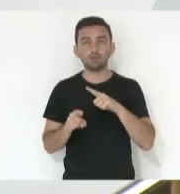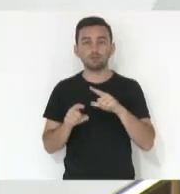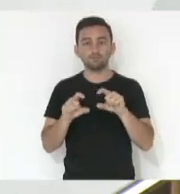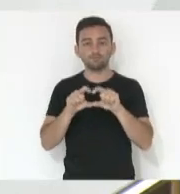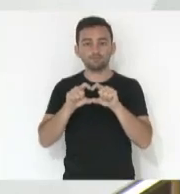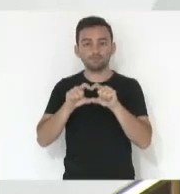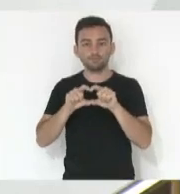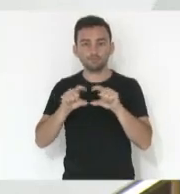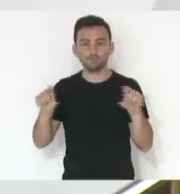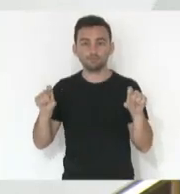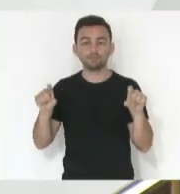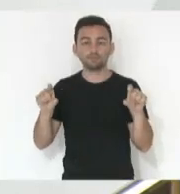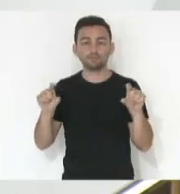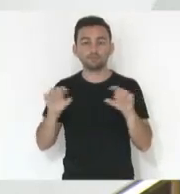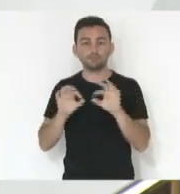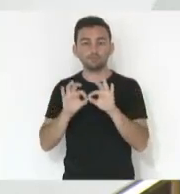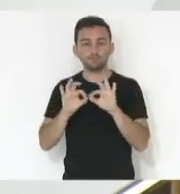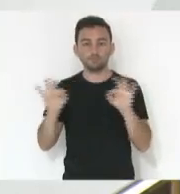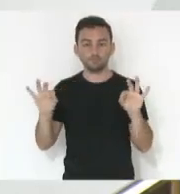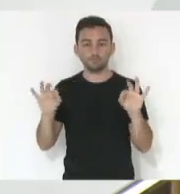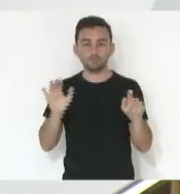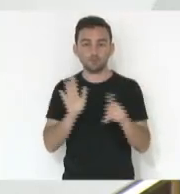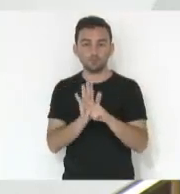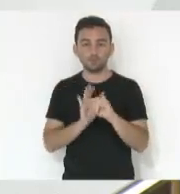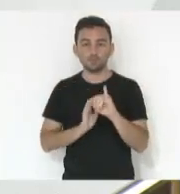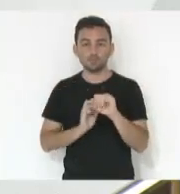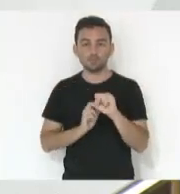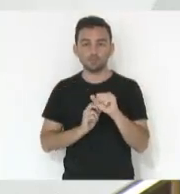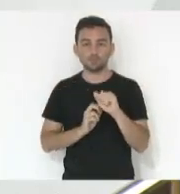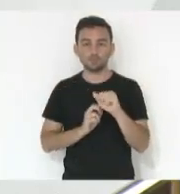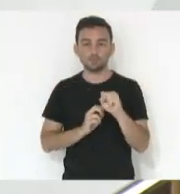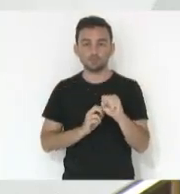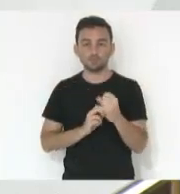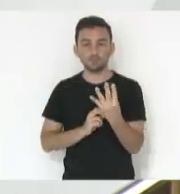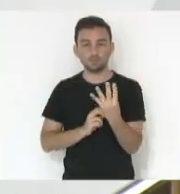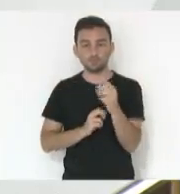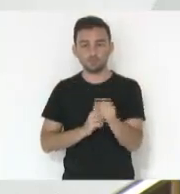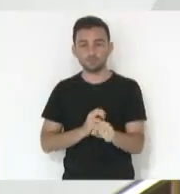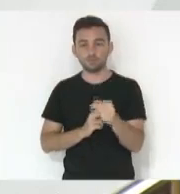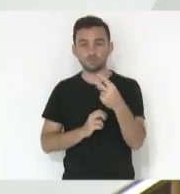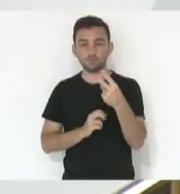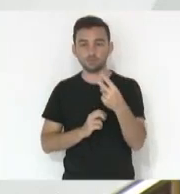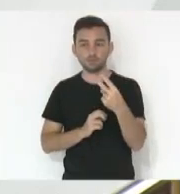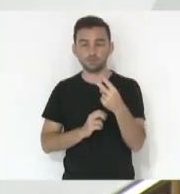inspirada em Isaías, no capítulo 1, versículo 27,